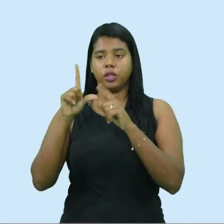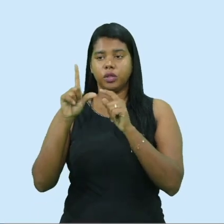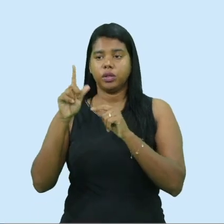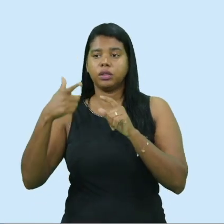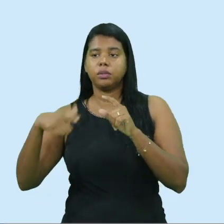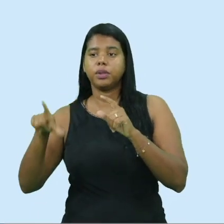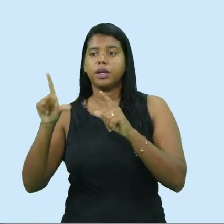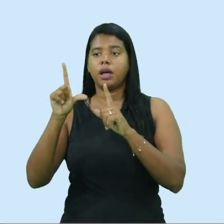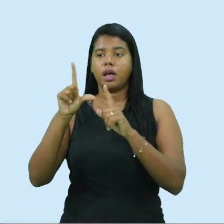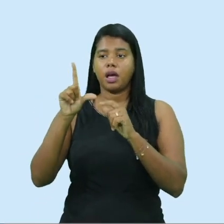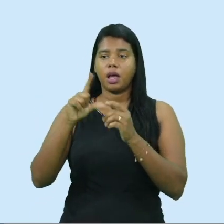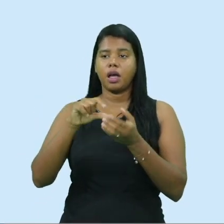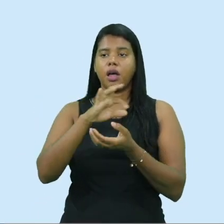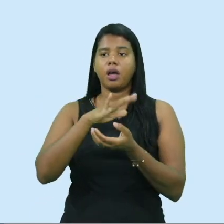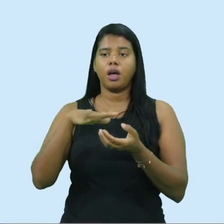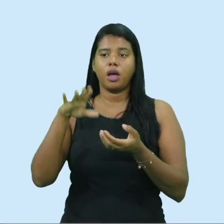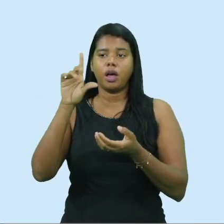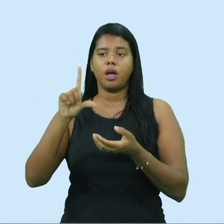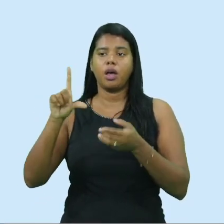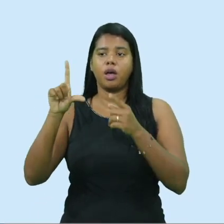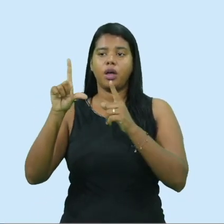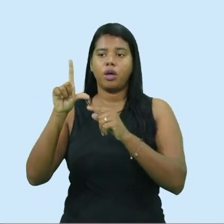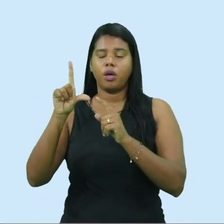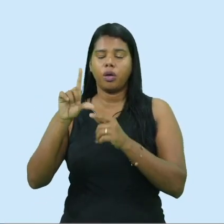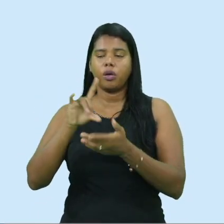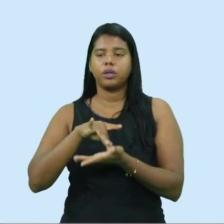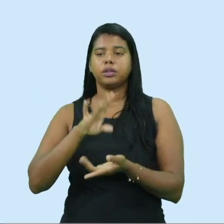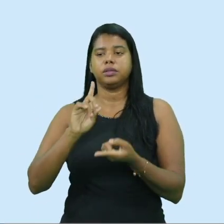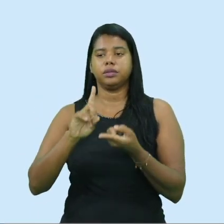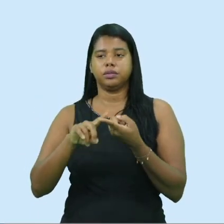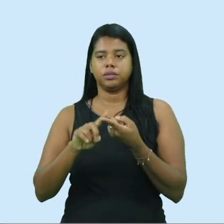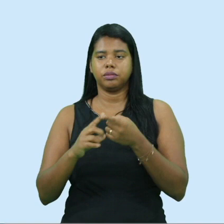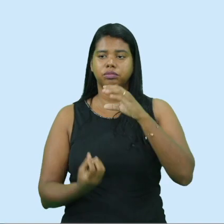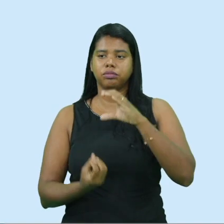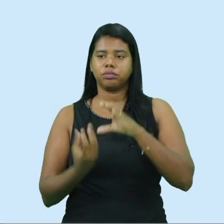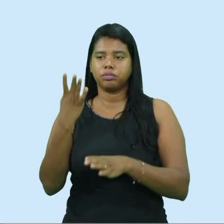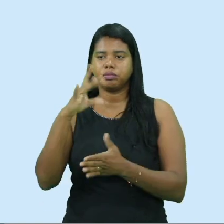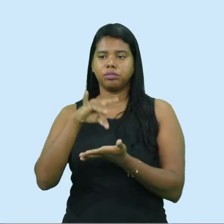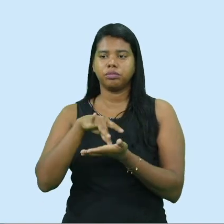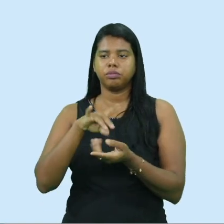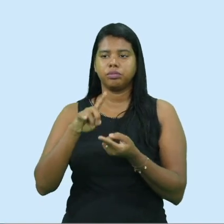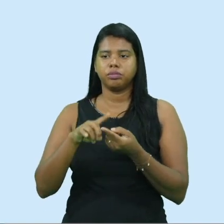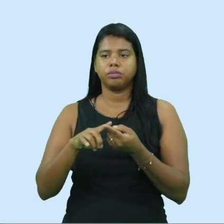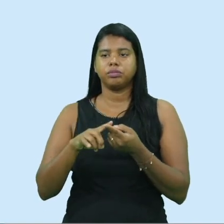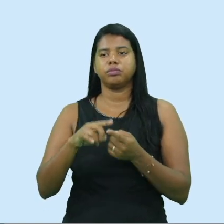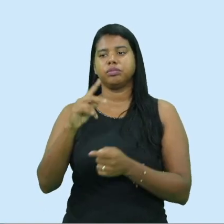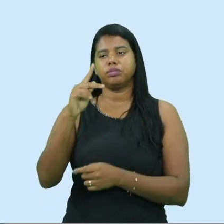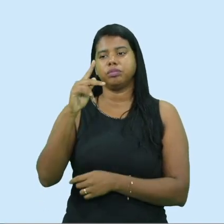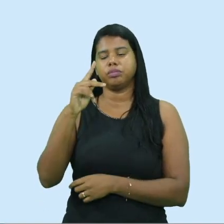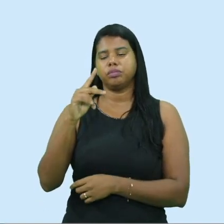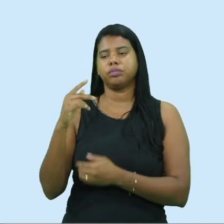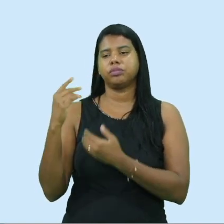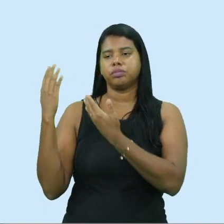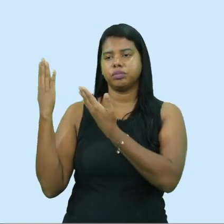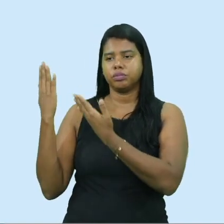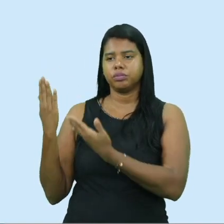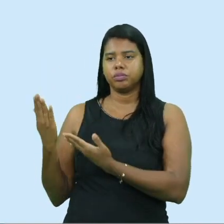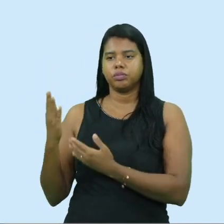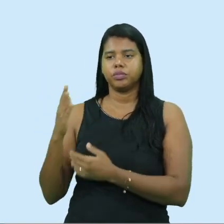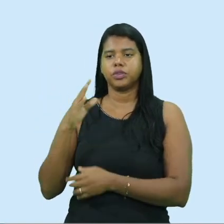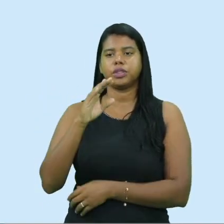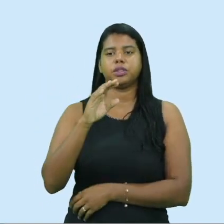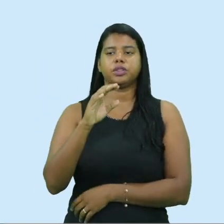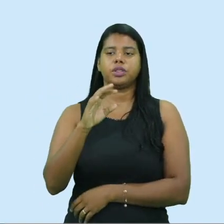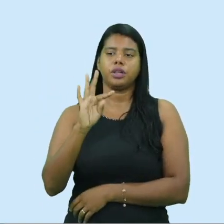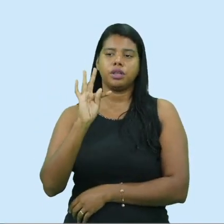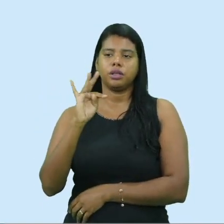era feito em épocas quando surgiu, né, a tipografia, e esses clichês separavam uma